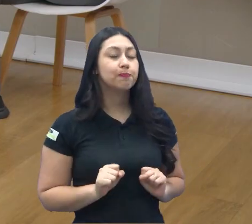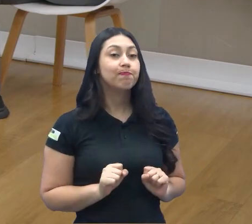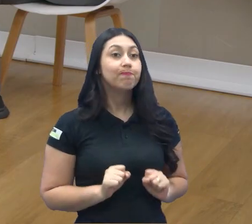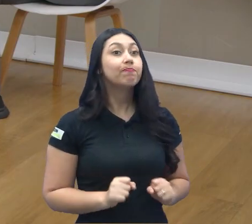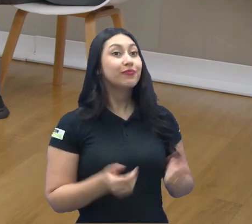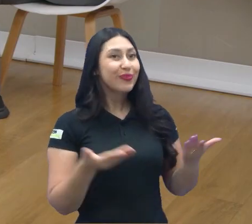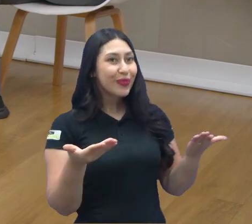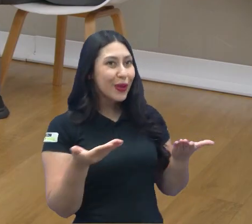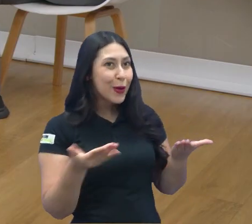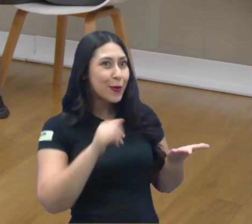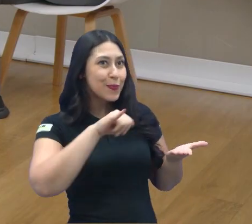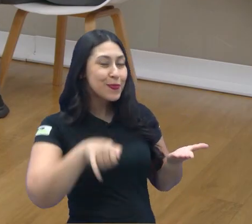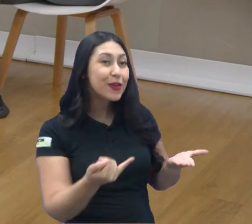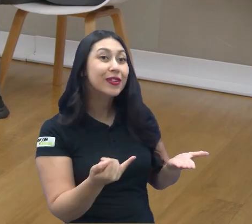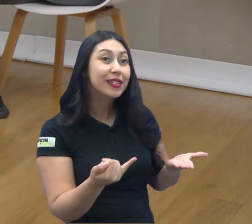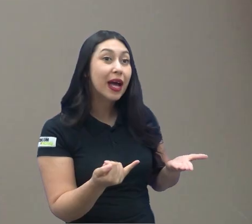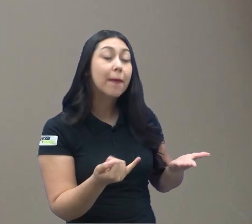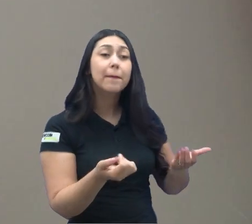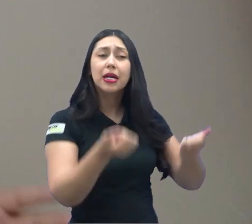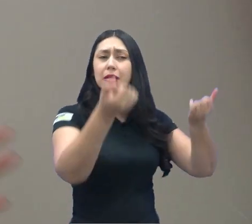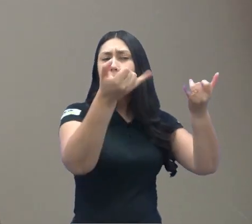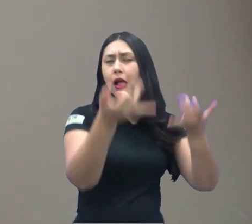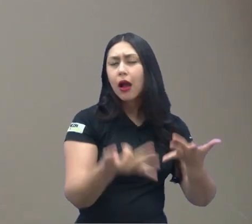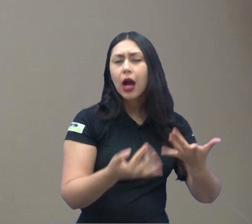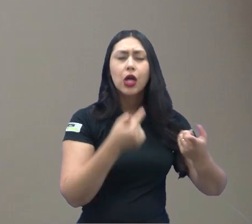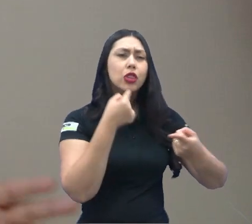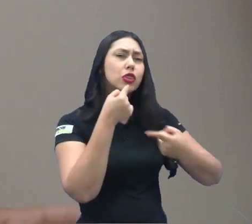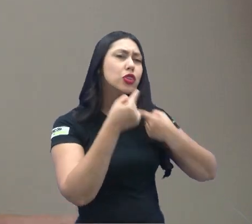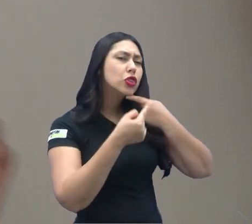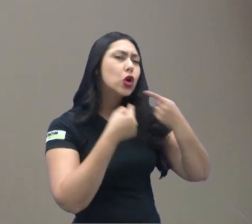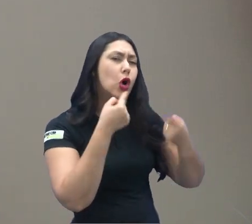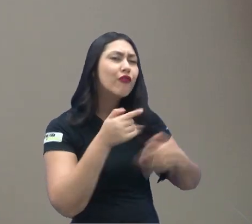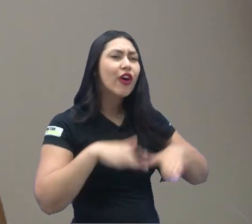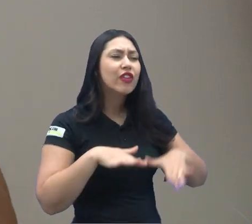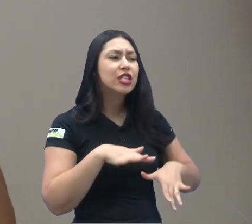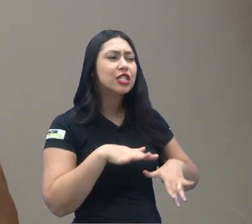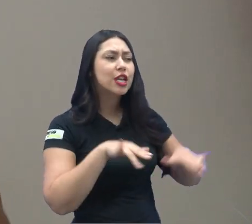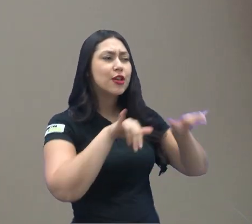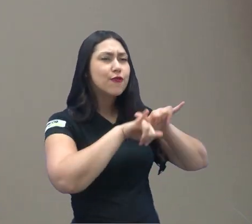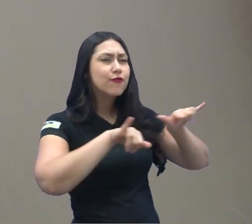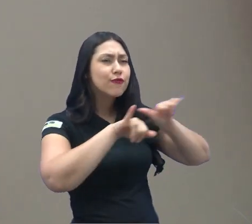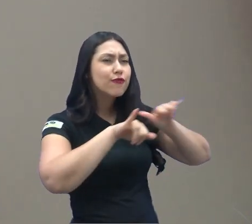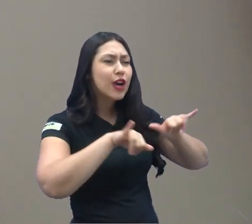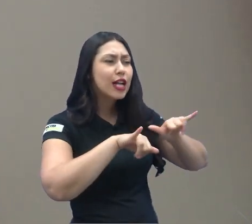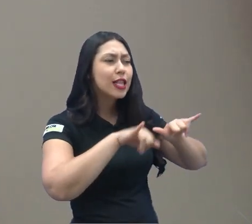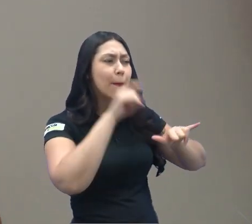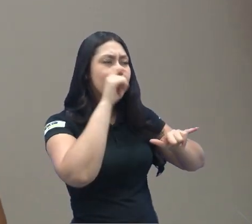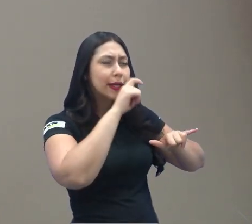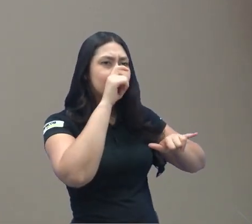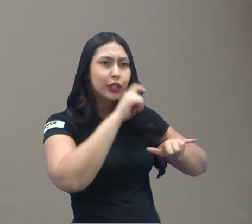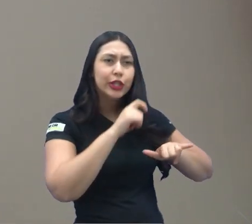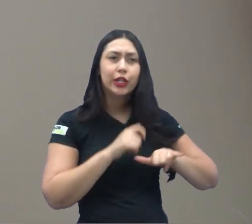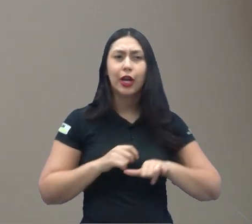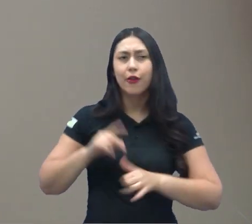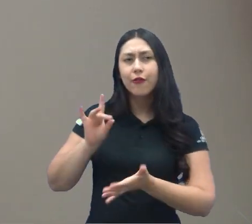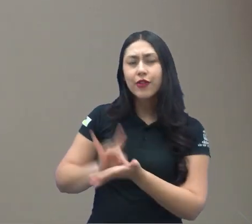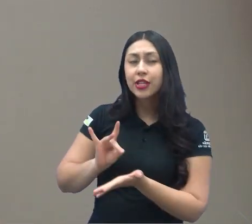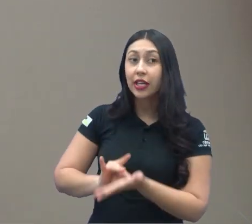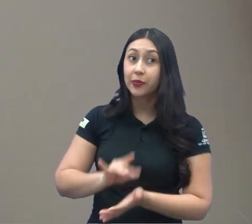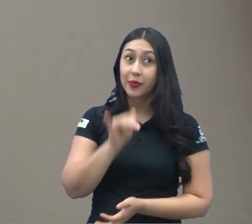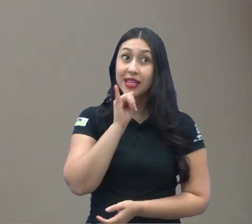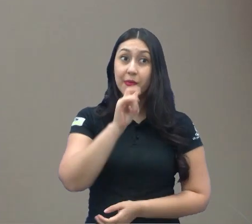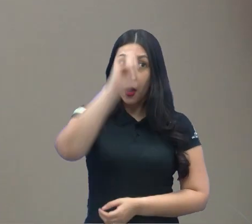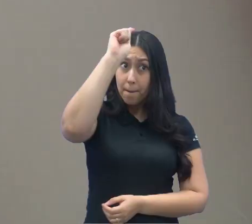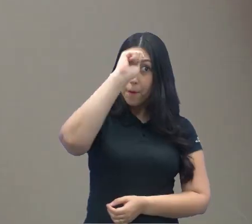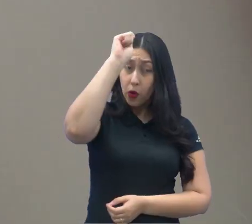aqui a sua participação para esclarecer algumas dúvidas, claro. Mitos, verdades, enfim. Usar boné com frequência ou capacete pode